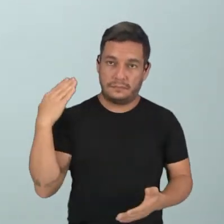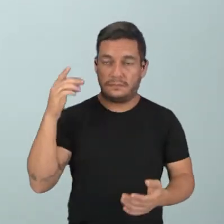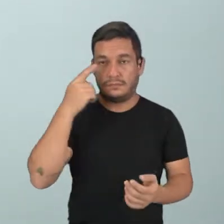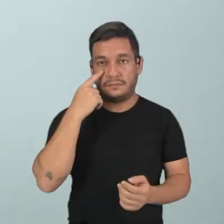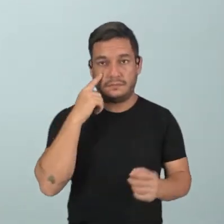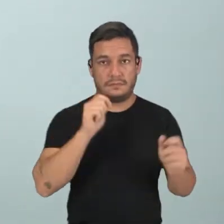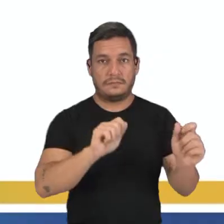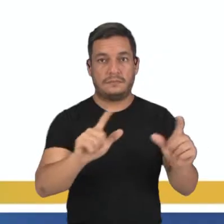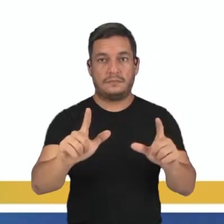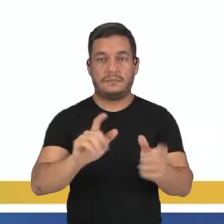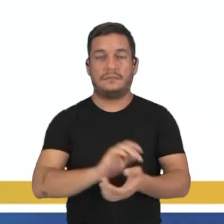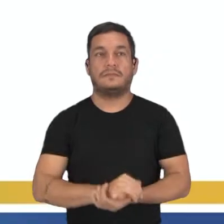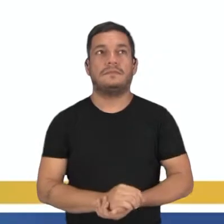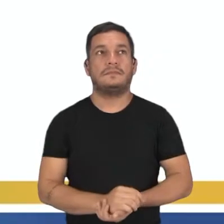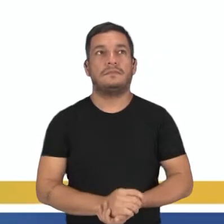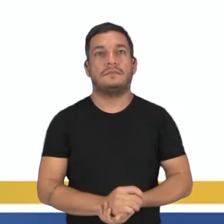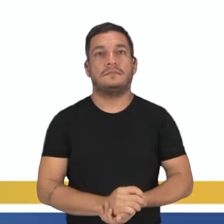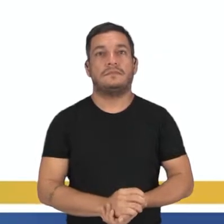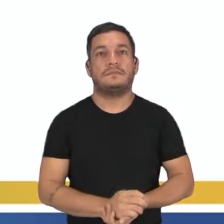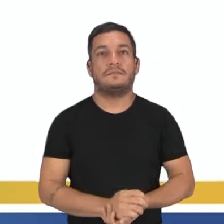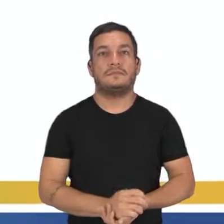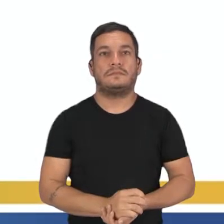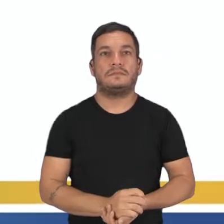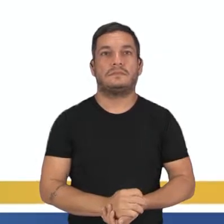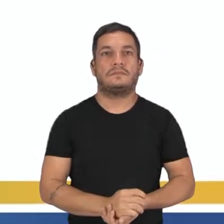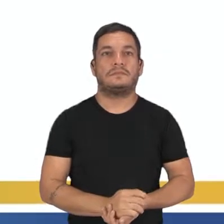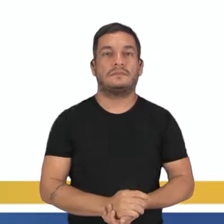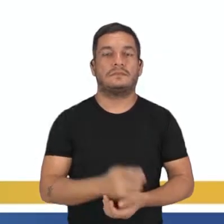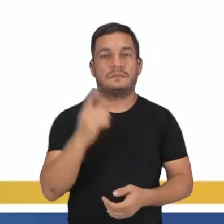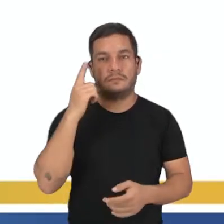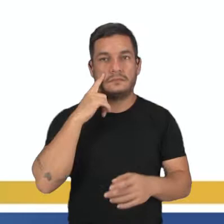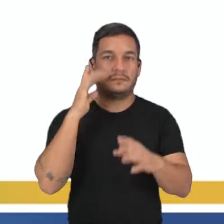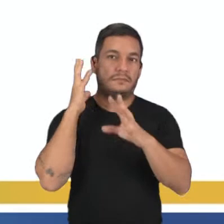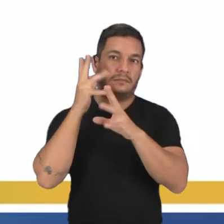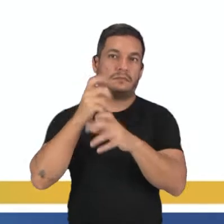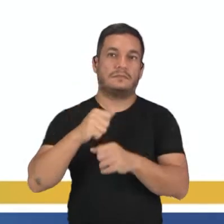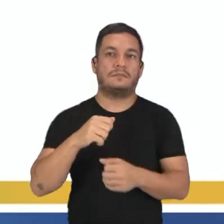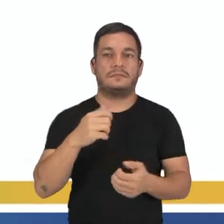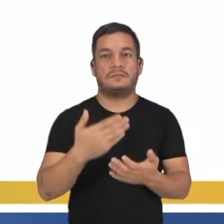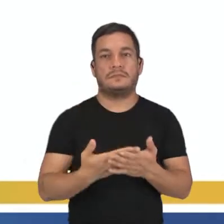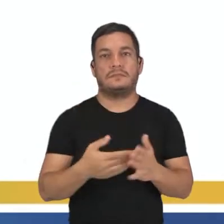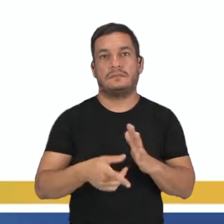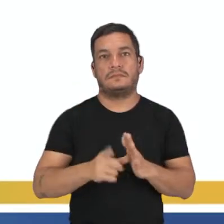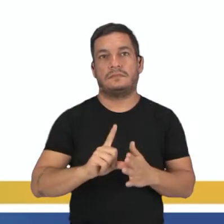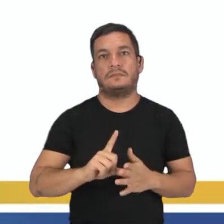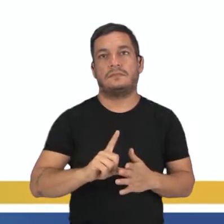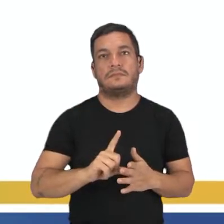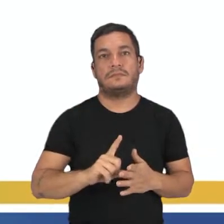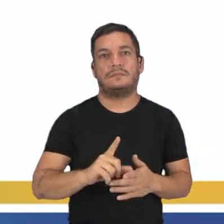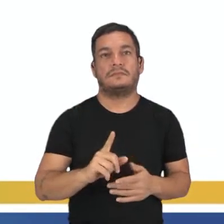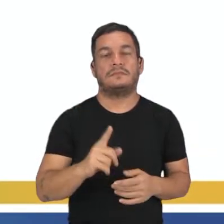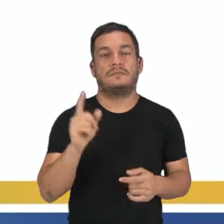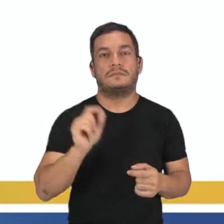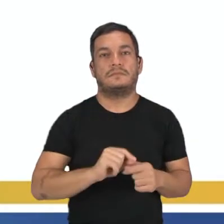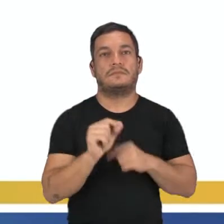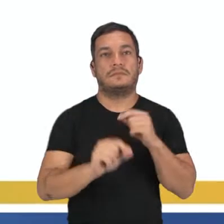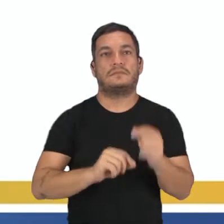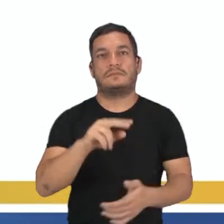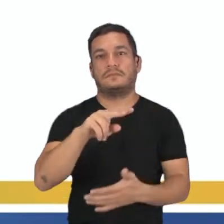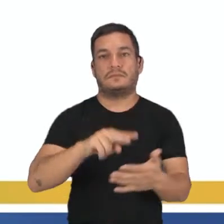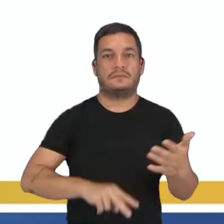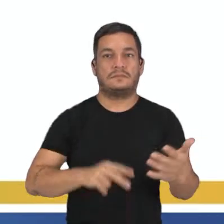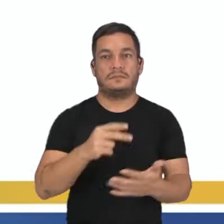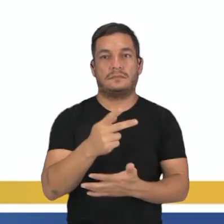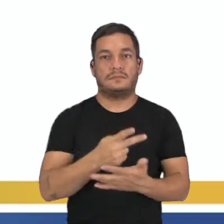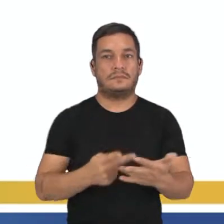vamos ao slide o recapitulando aula anterior na aula anterior nós fizemos uma leitura